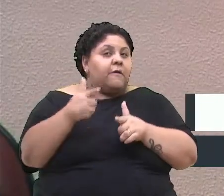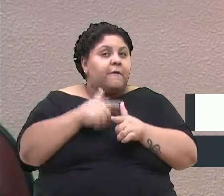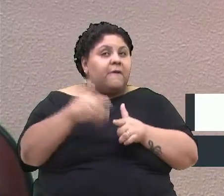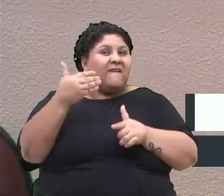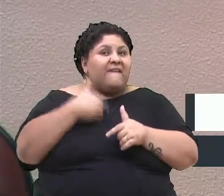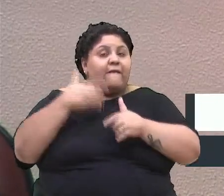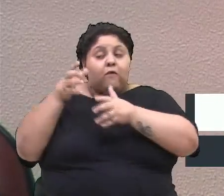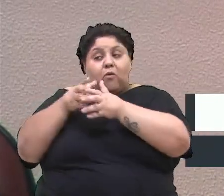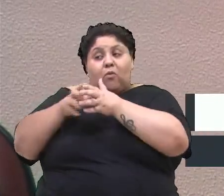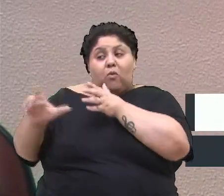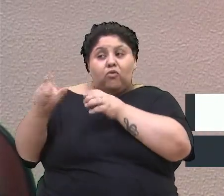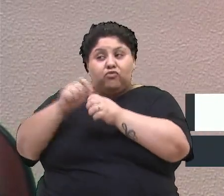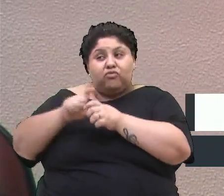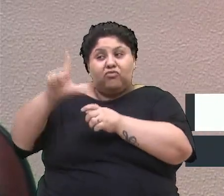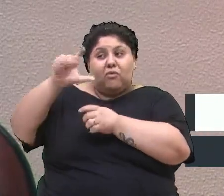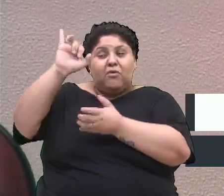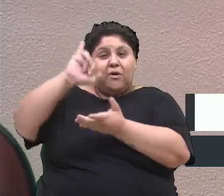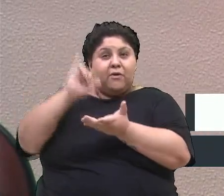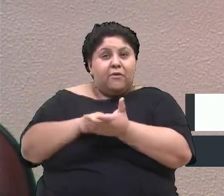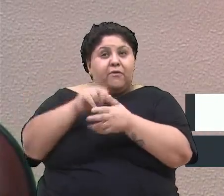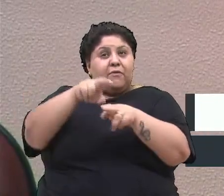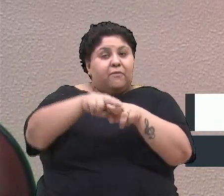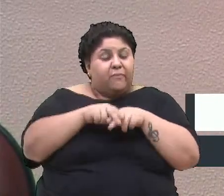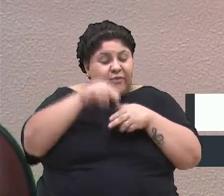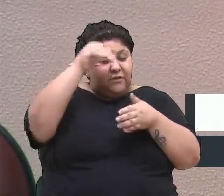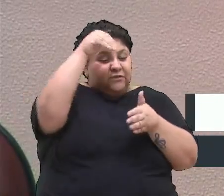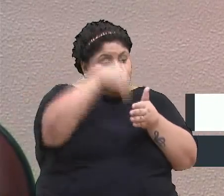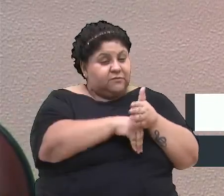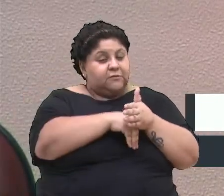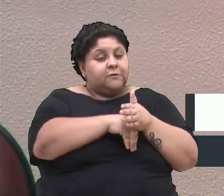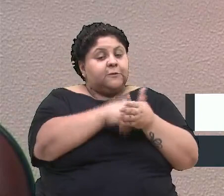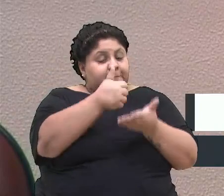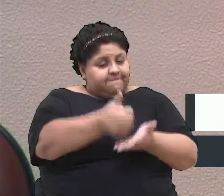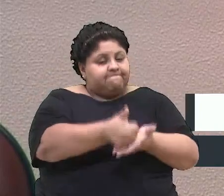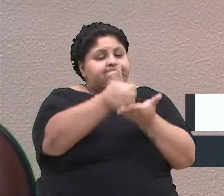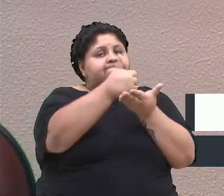aumento de impostos e, por isso, votei